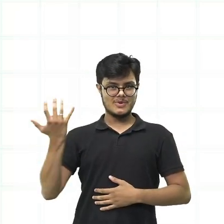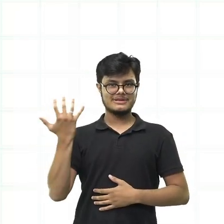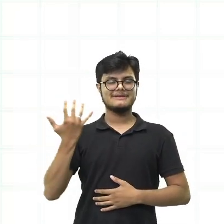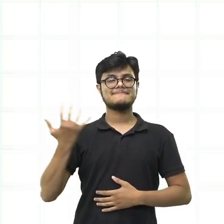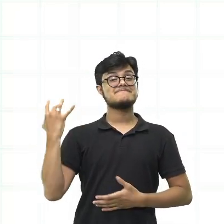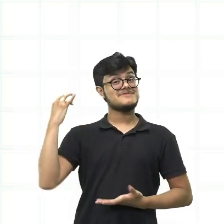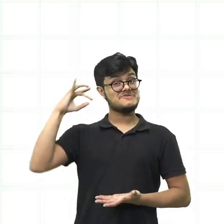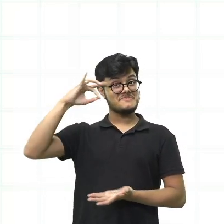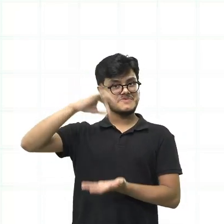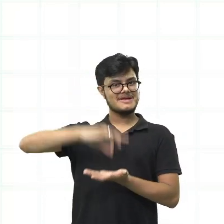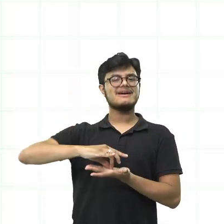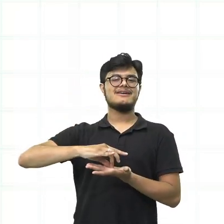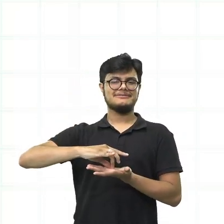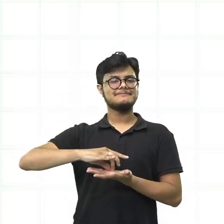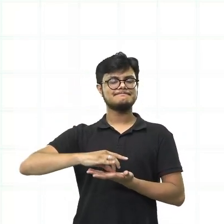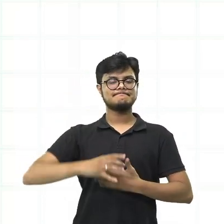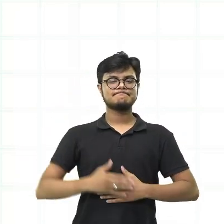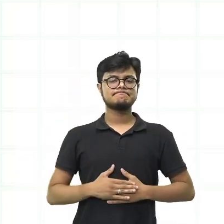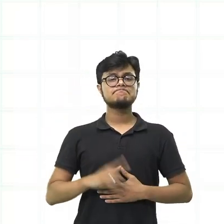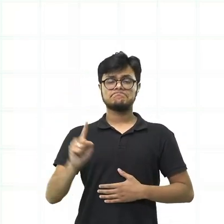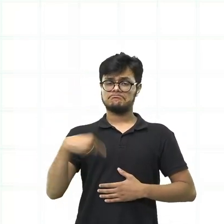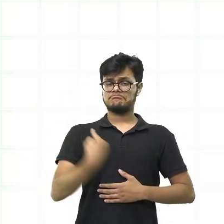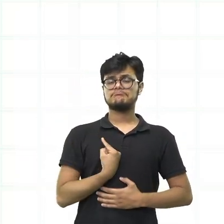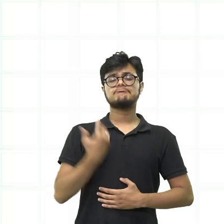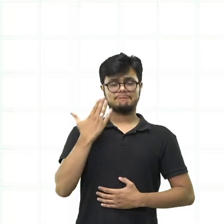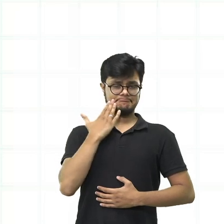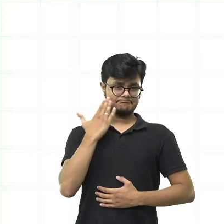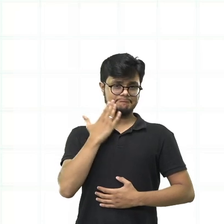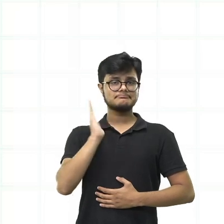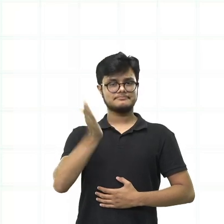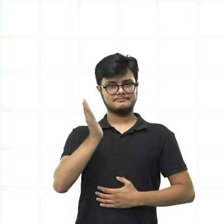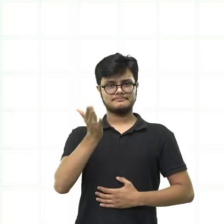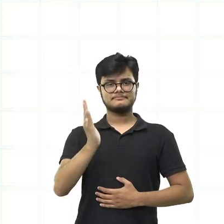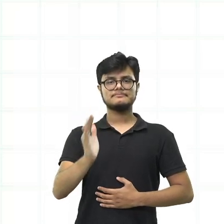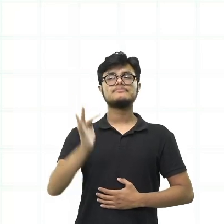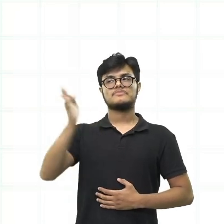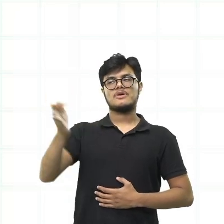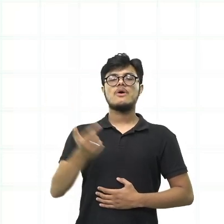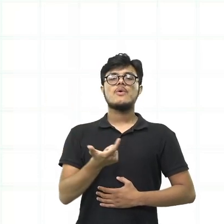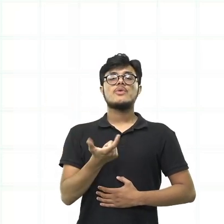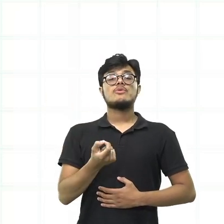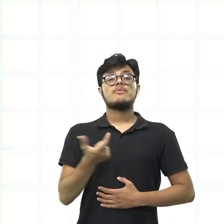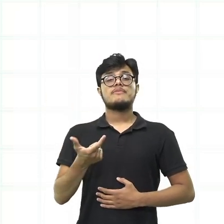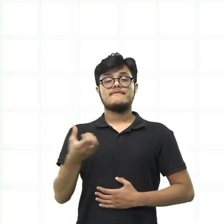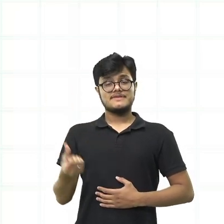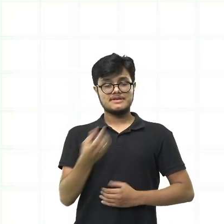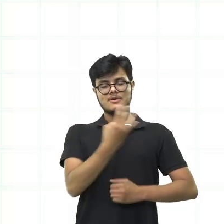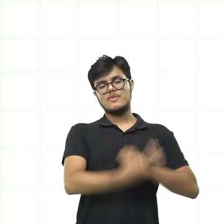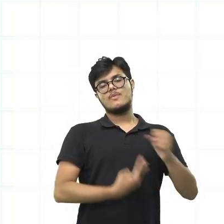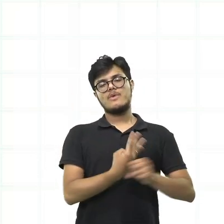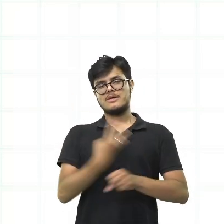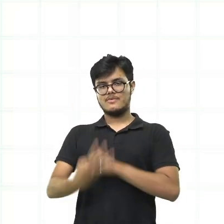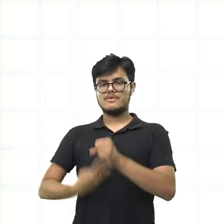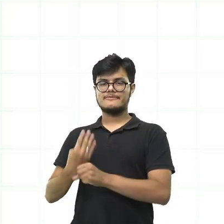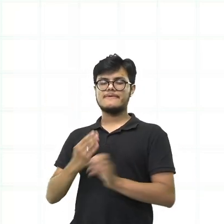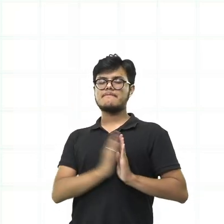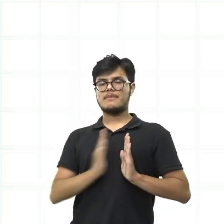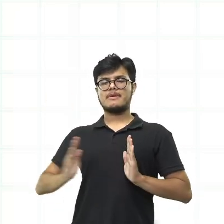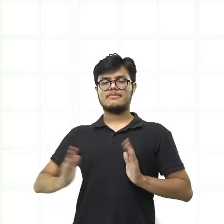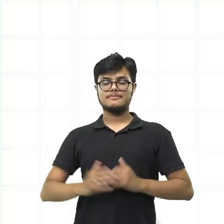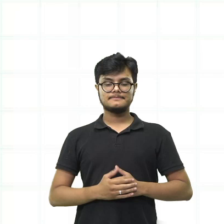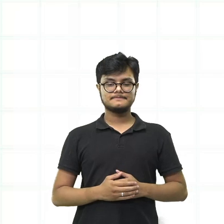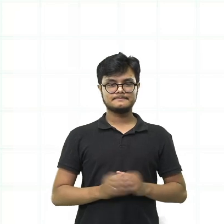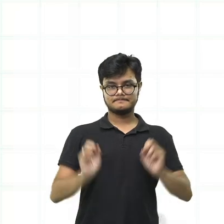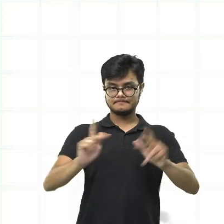é um fato, né, que todo mundo já sabe que realmente essa Copa ela acontece a cada 4 anos, tá? Nós